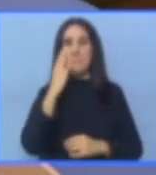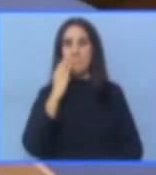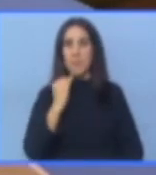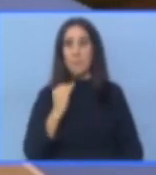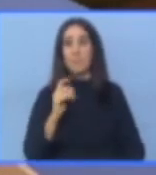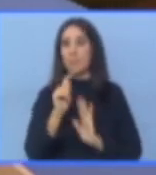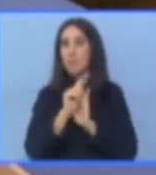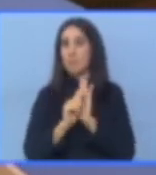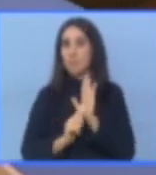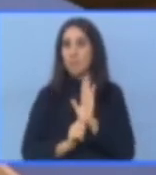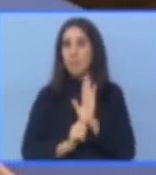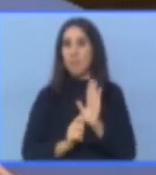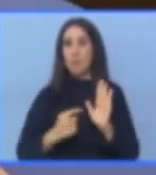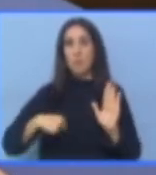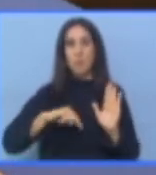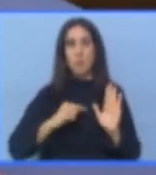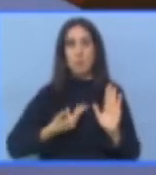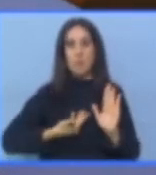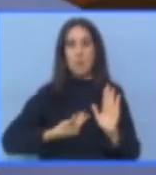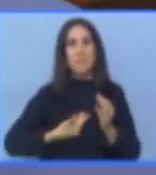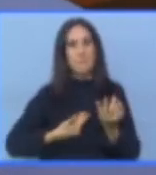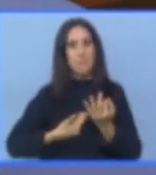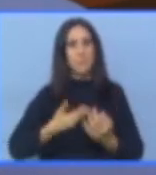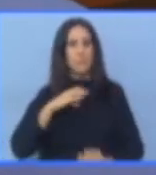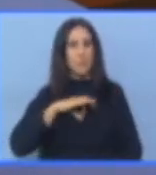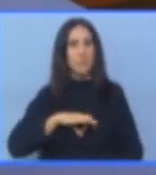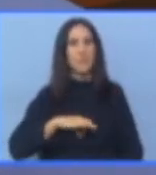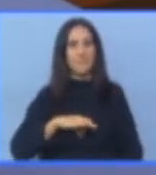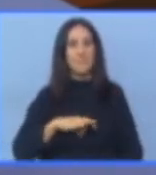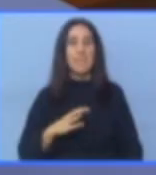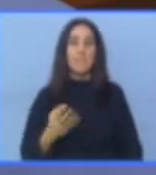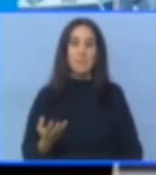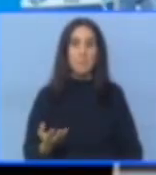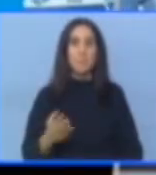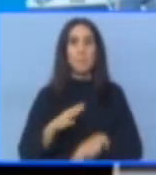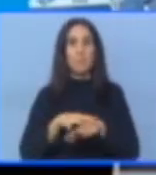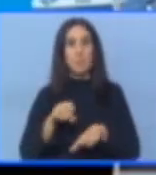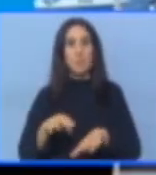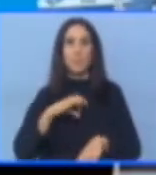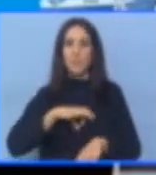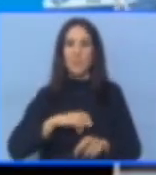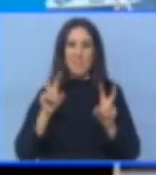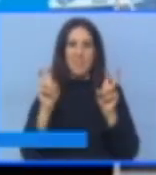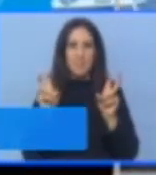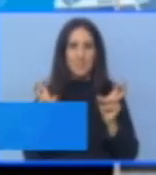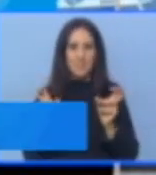para a ética nós somos, de alguma maneira, profissionais e, portanto, profissionais entre